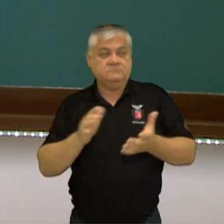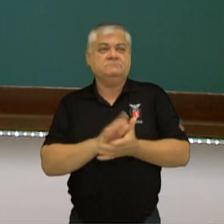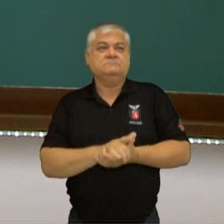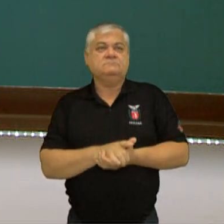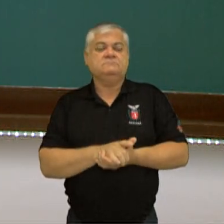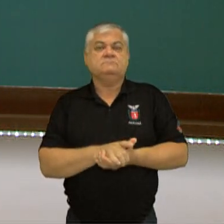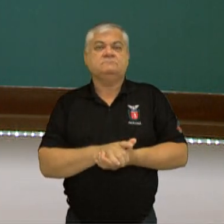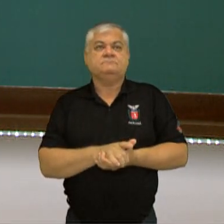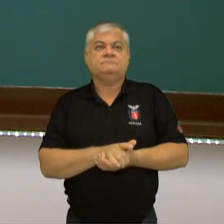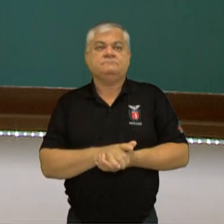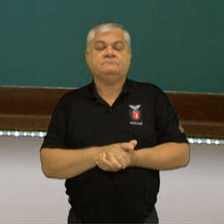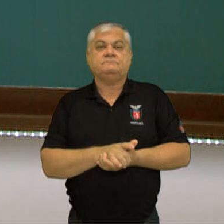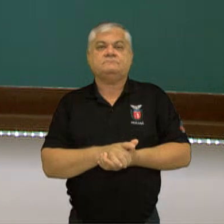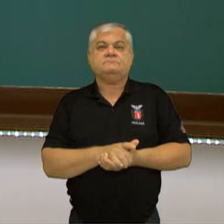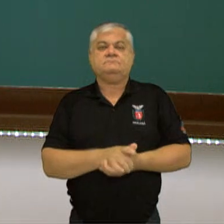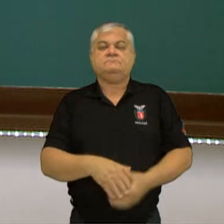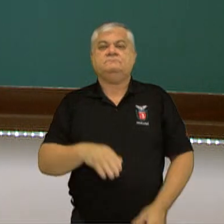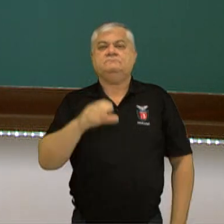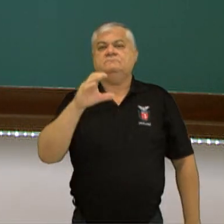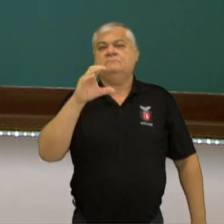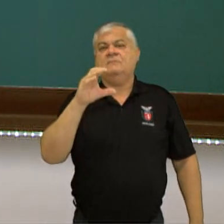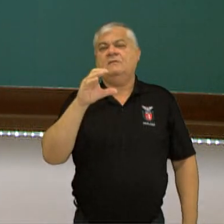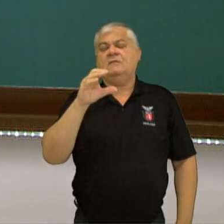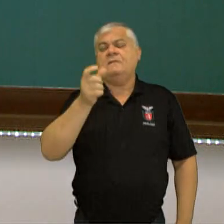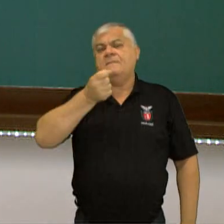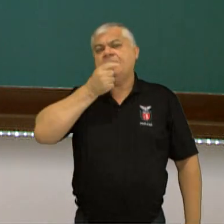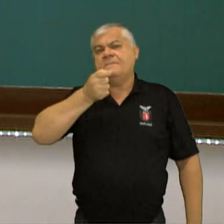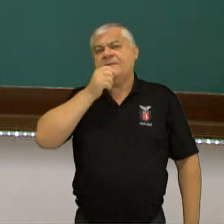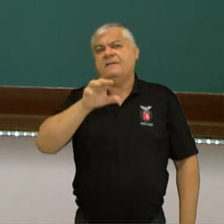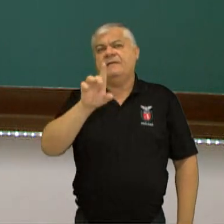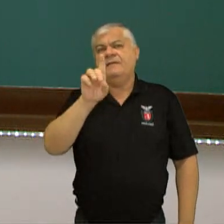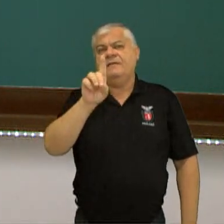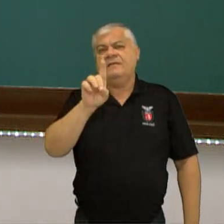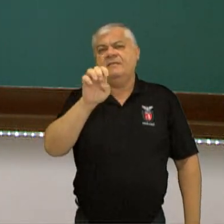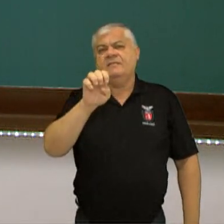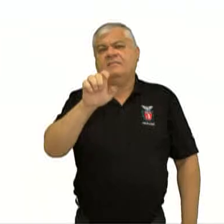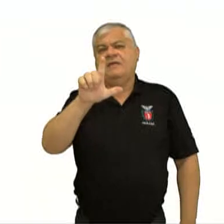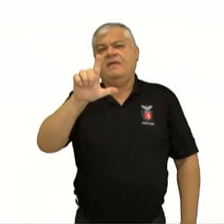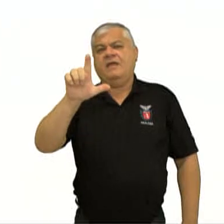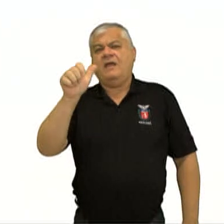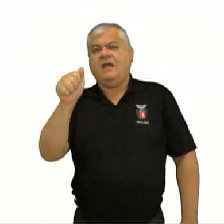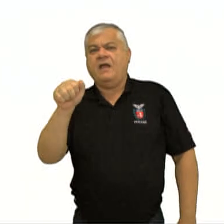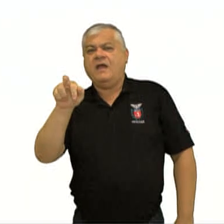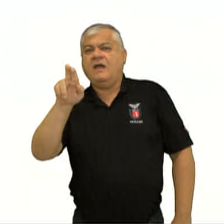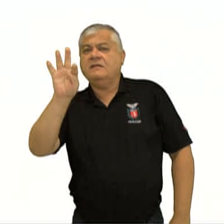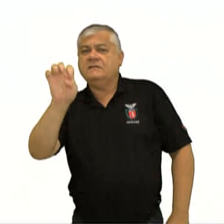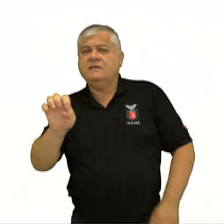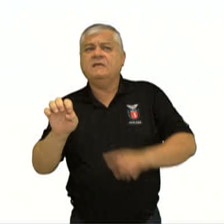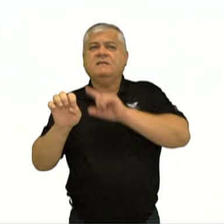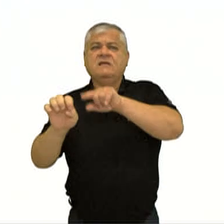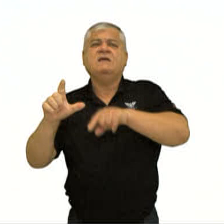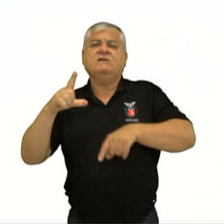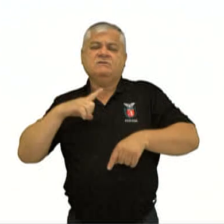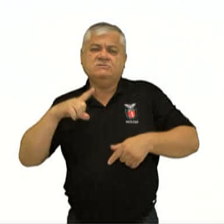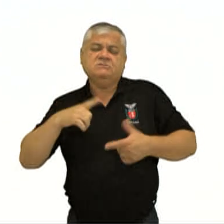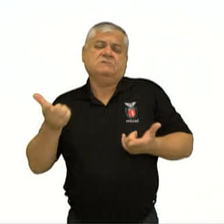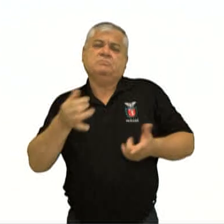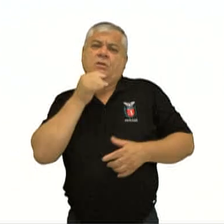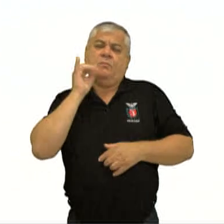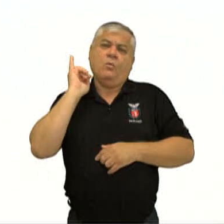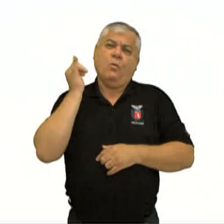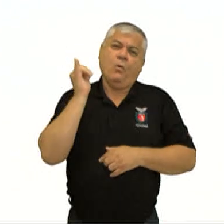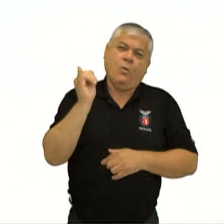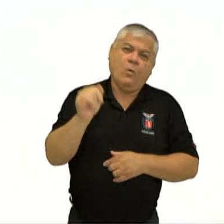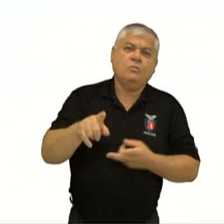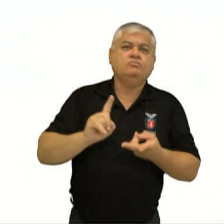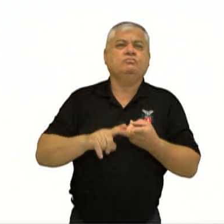Comédia dell'arte. O tema tinha como fontes as comédias antigas, pastorais, contos, peças populares e eruditas,